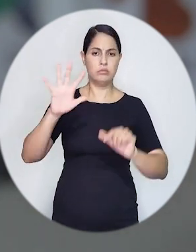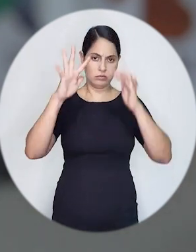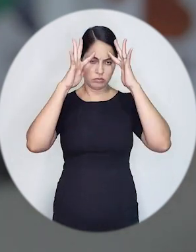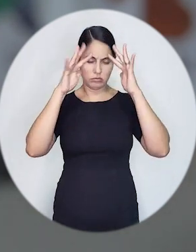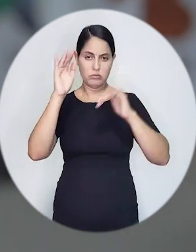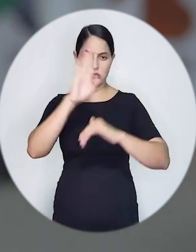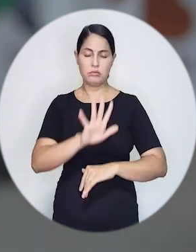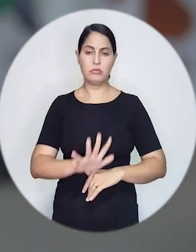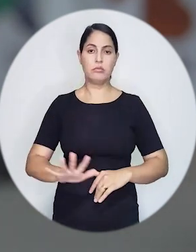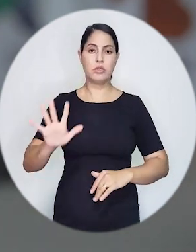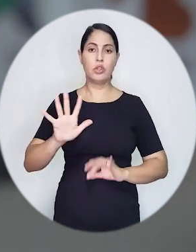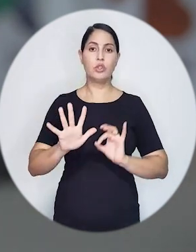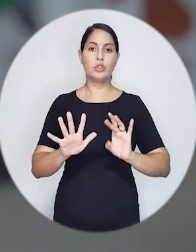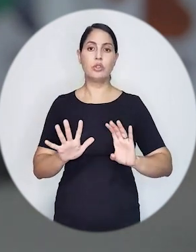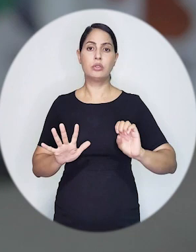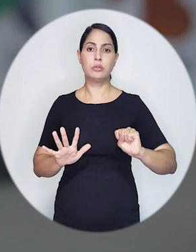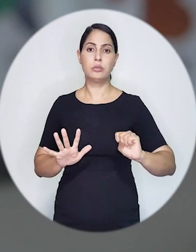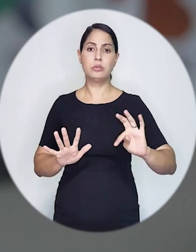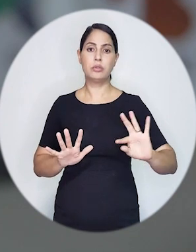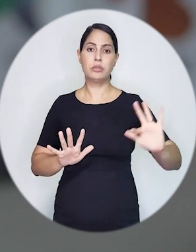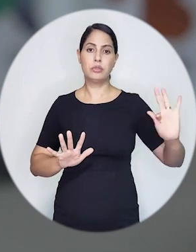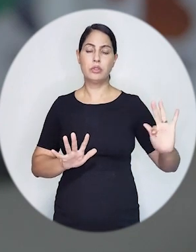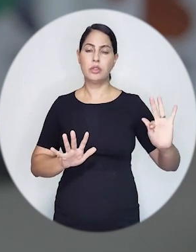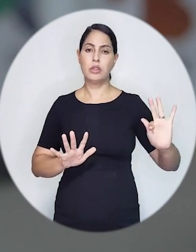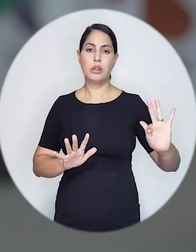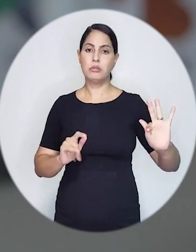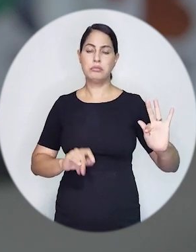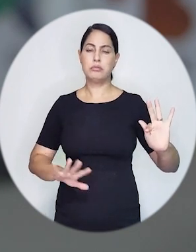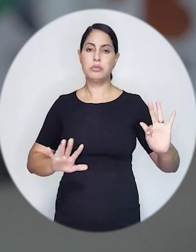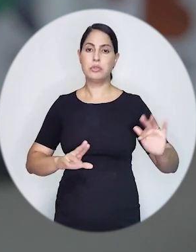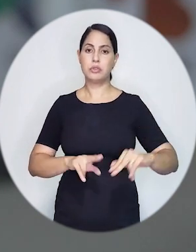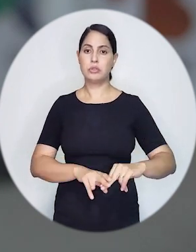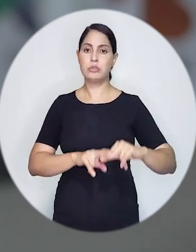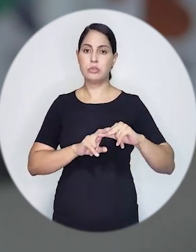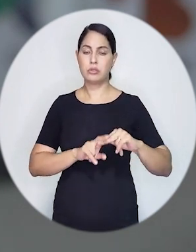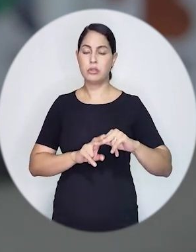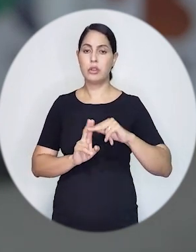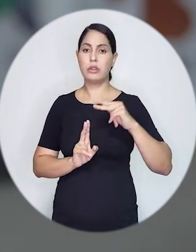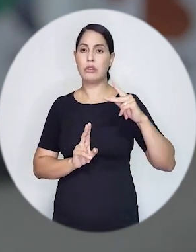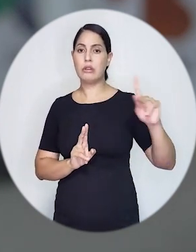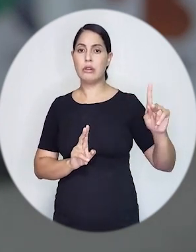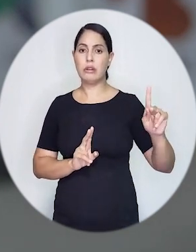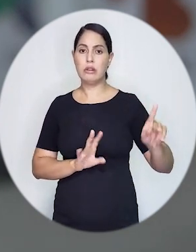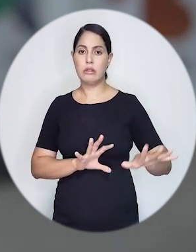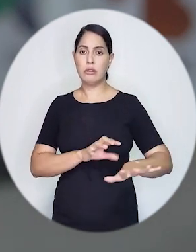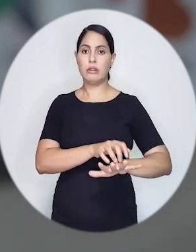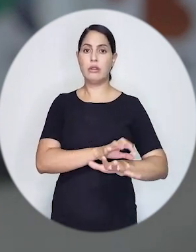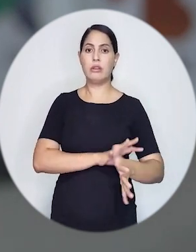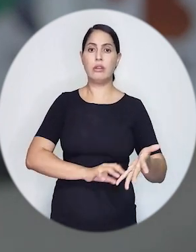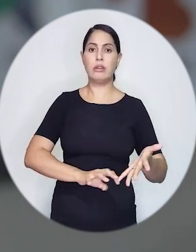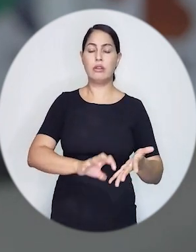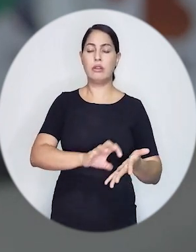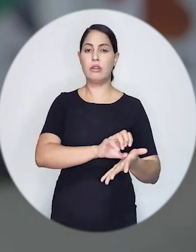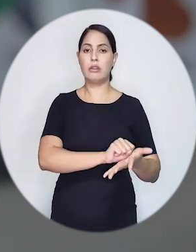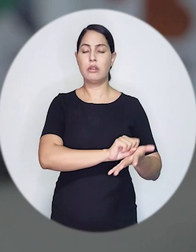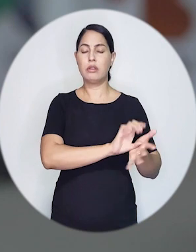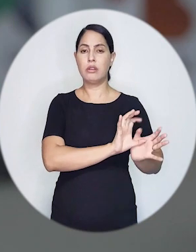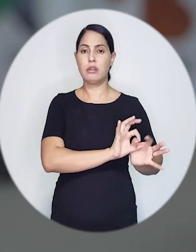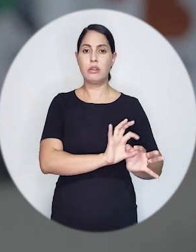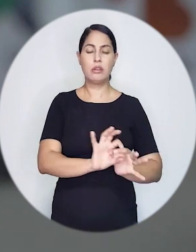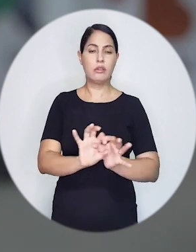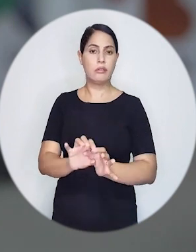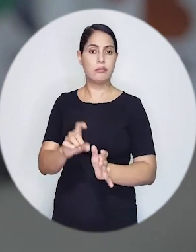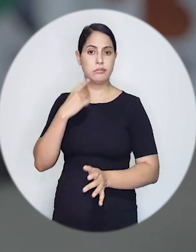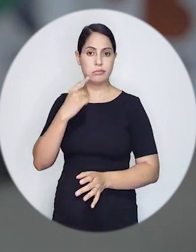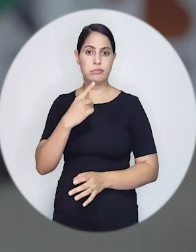os tribunais brasileiros, exceto ao Supremo Tribunal Federal, e tem como justificativa a indisponibilidade da base de dados